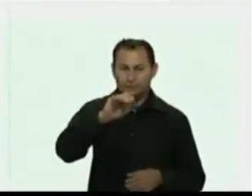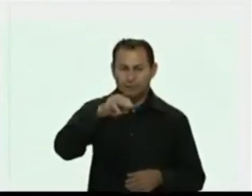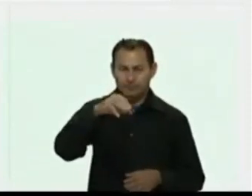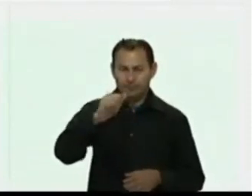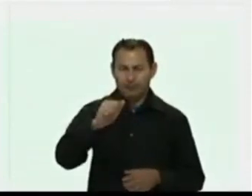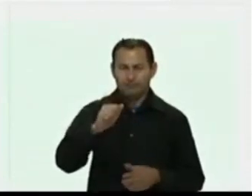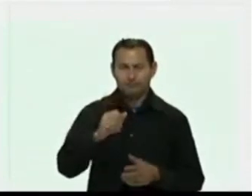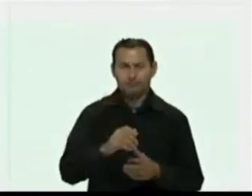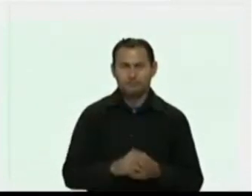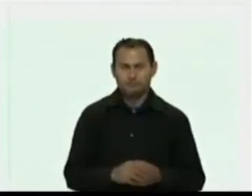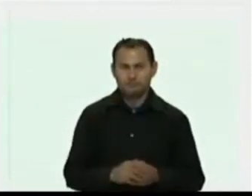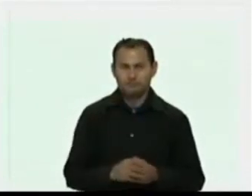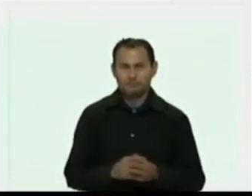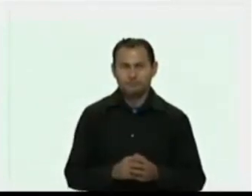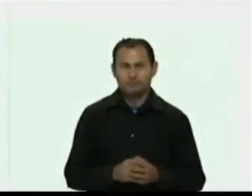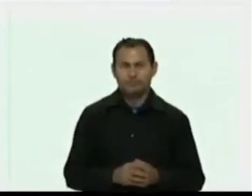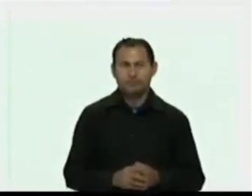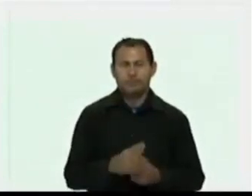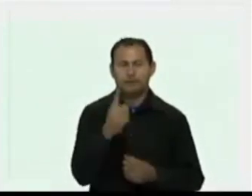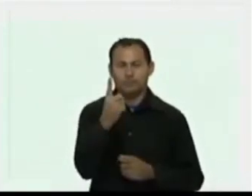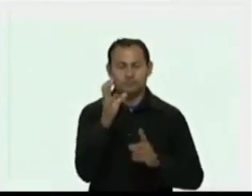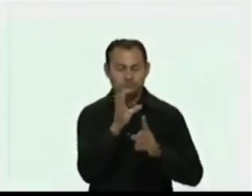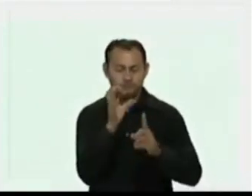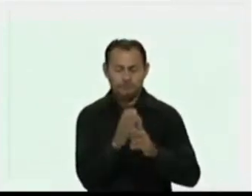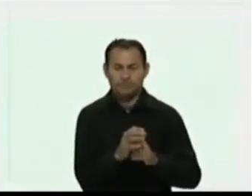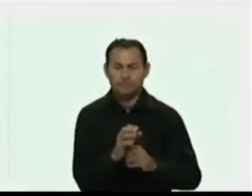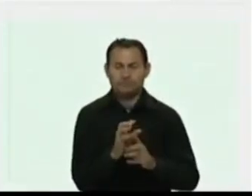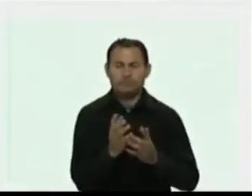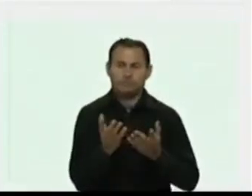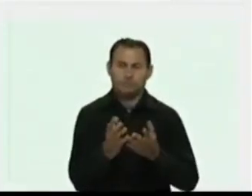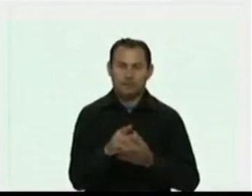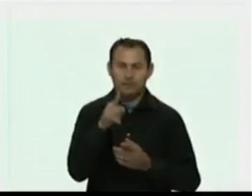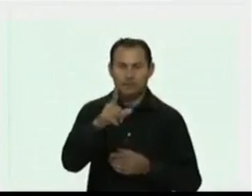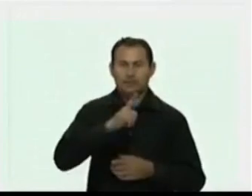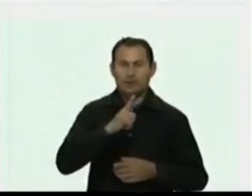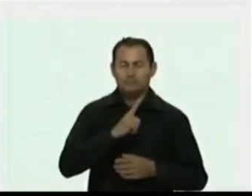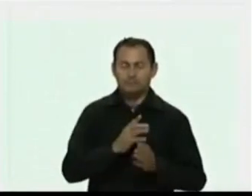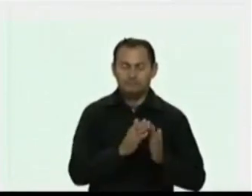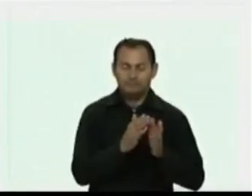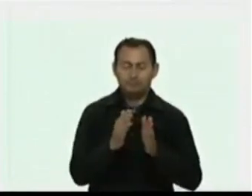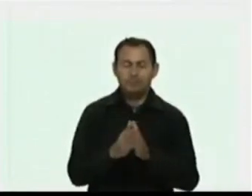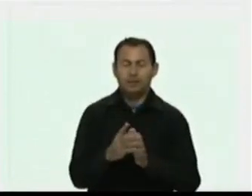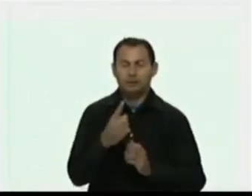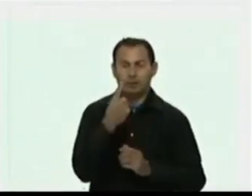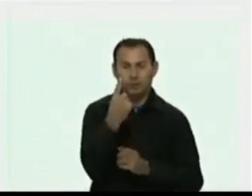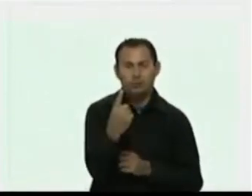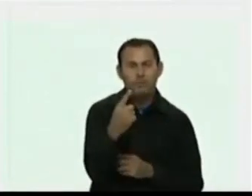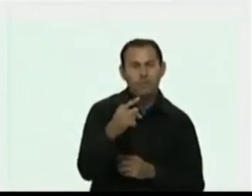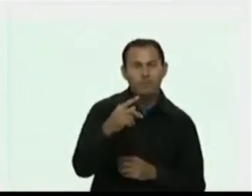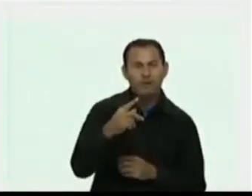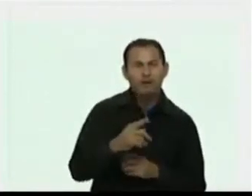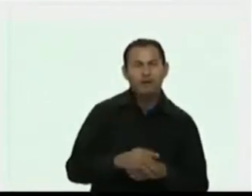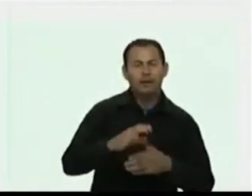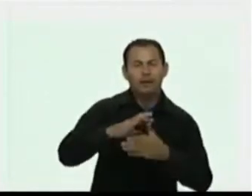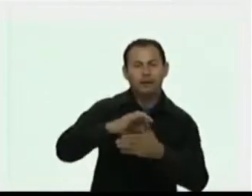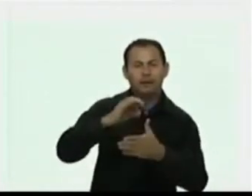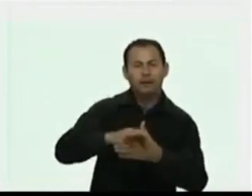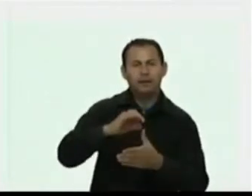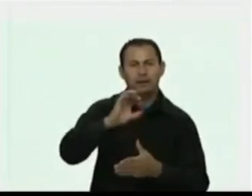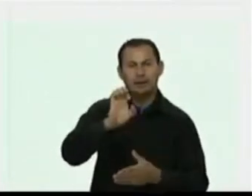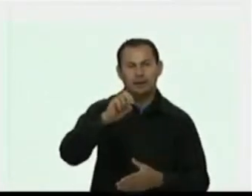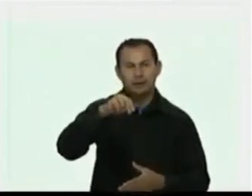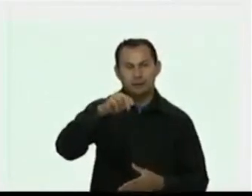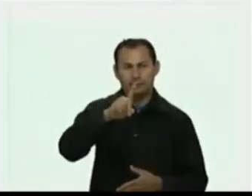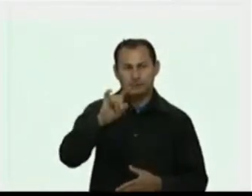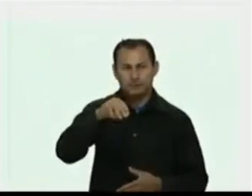precursores. E um interfere no outro. Então, se você tem o precursor 1 e a enzima 1, ela